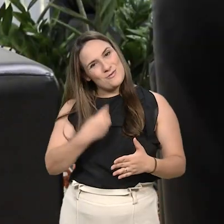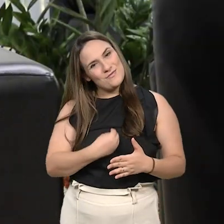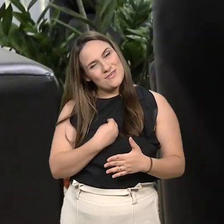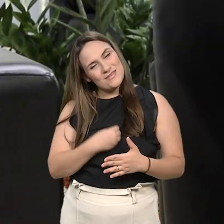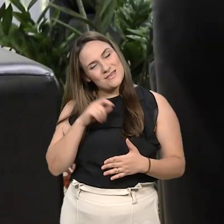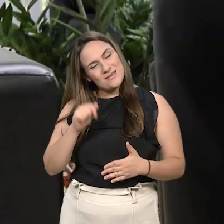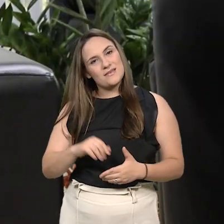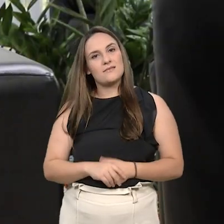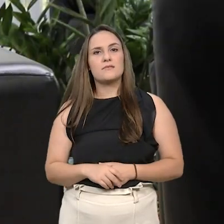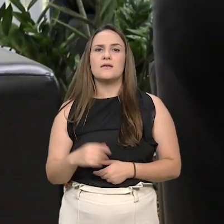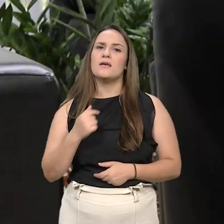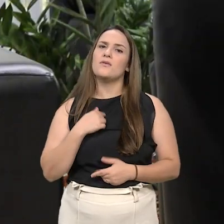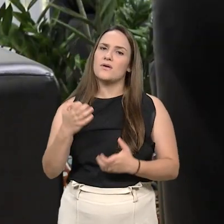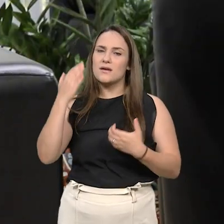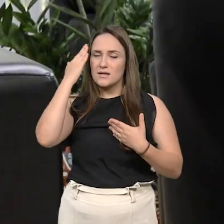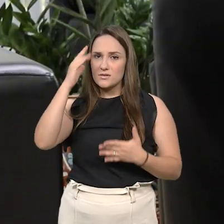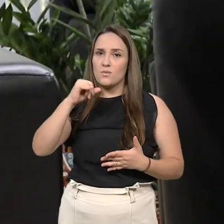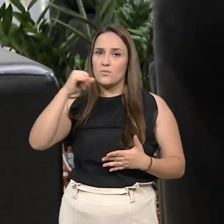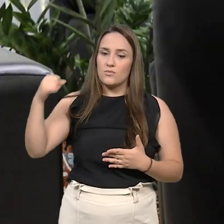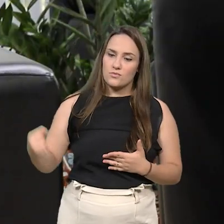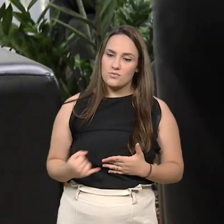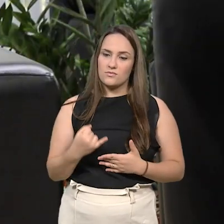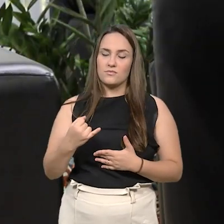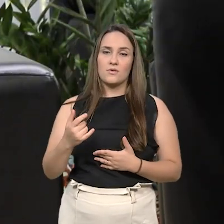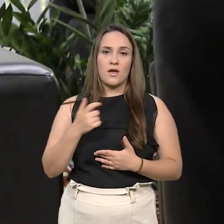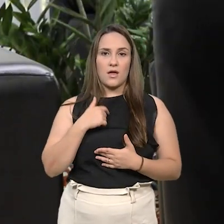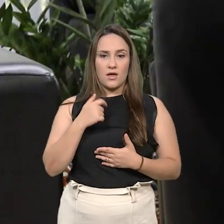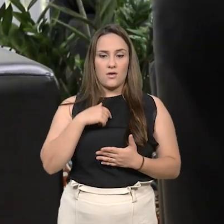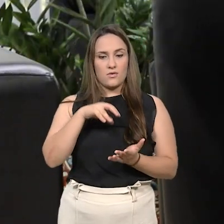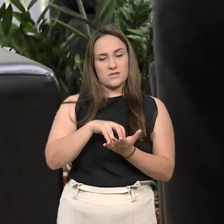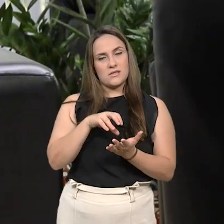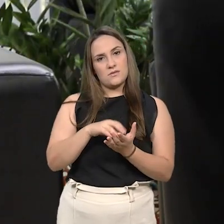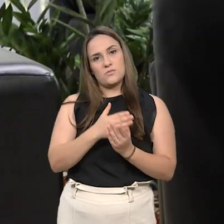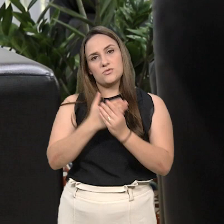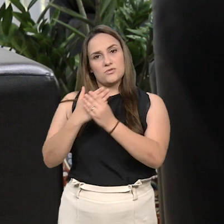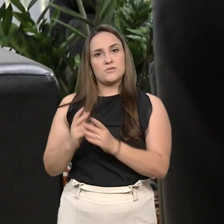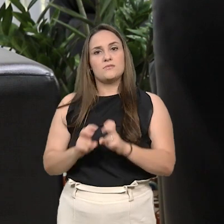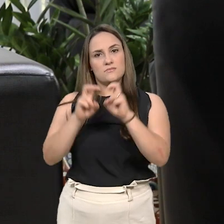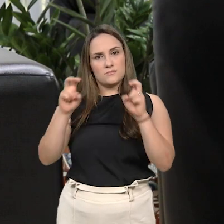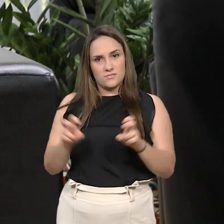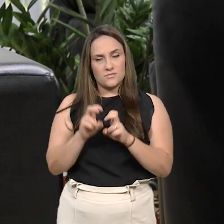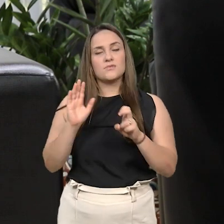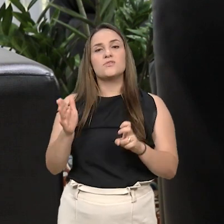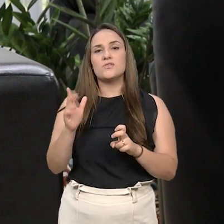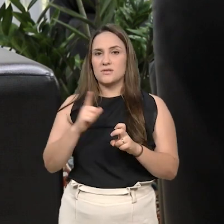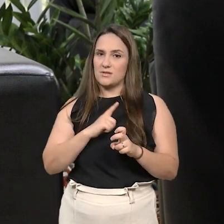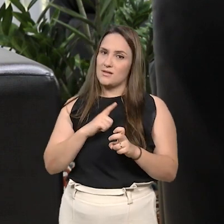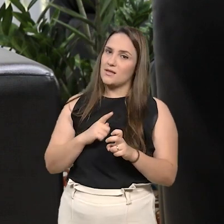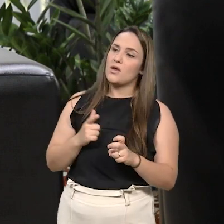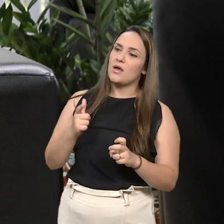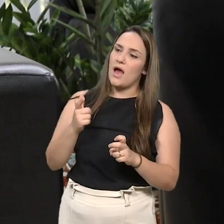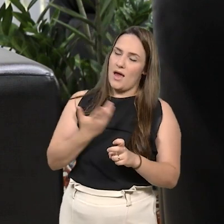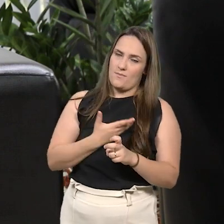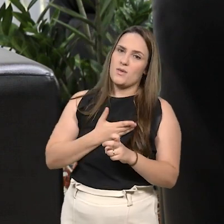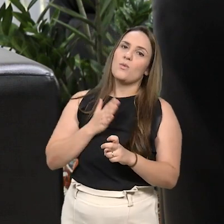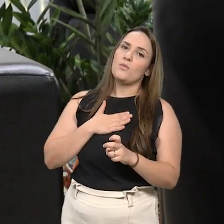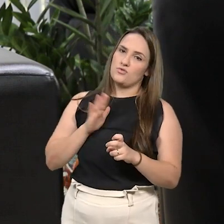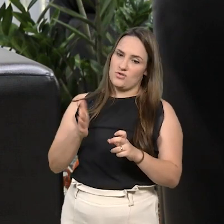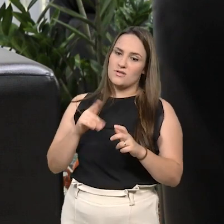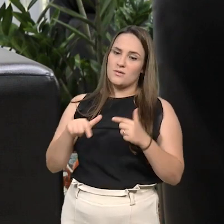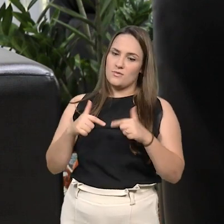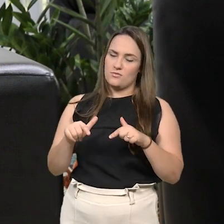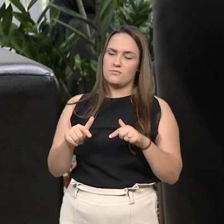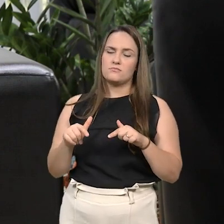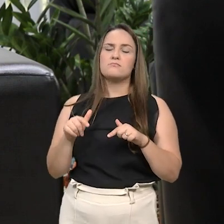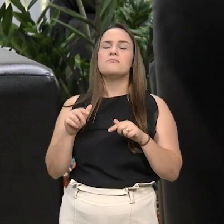agradeço a oportunidade. A Central de Processamento Eletrônico, eu estou como diretor neste momento, como já passaram outros colegas e devem vir outros depois de mim,